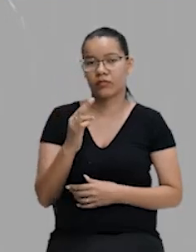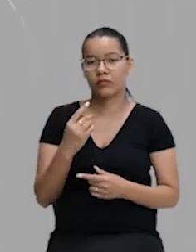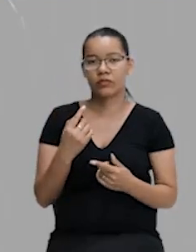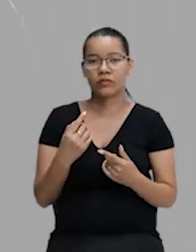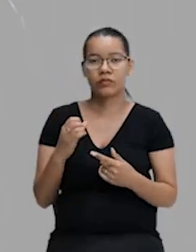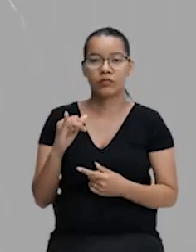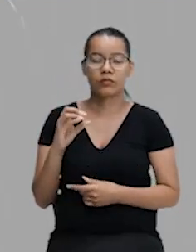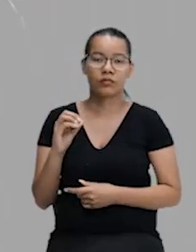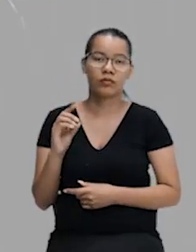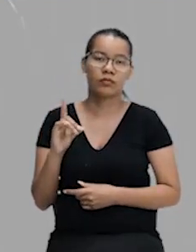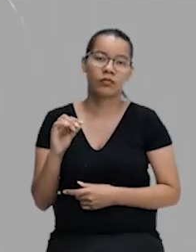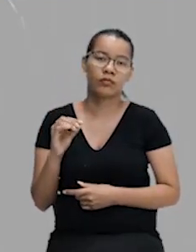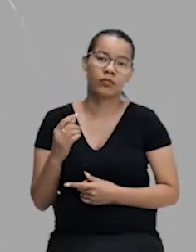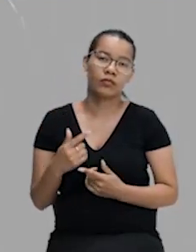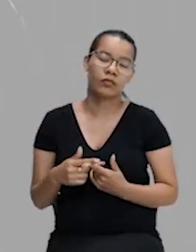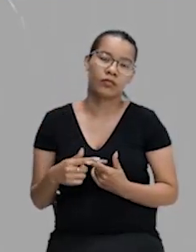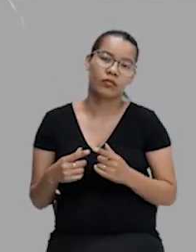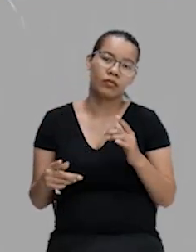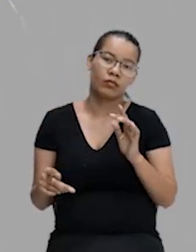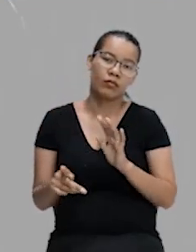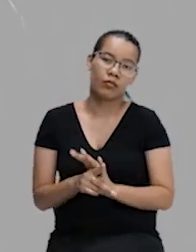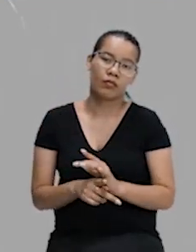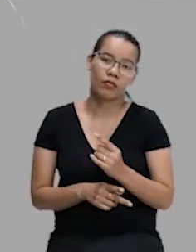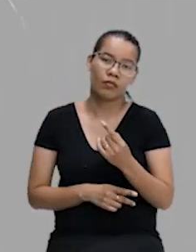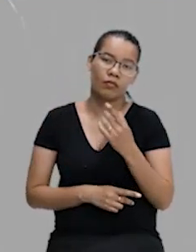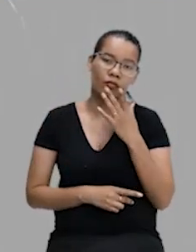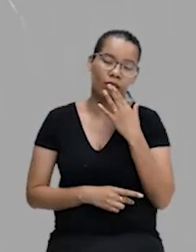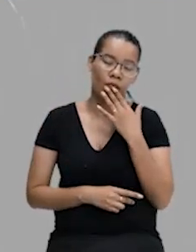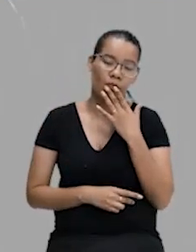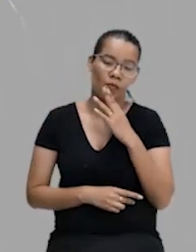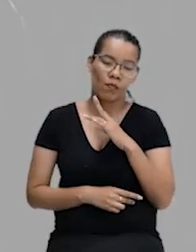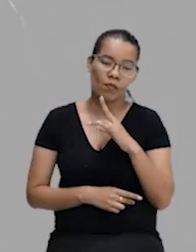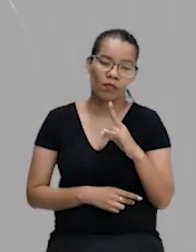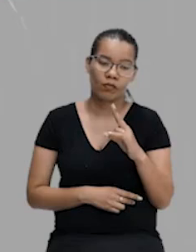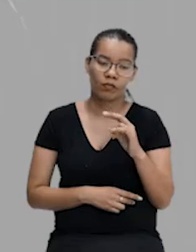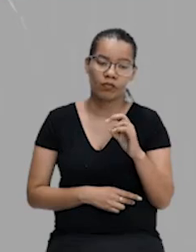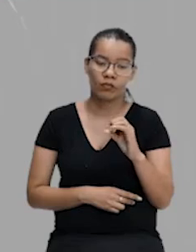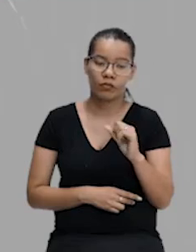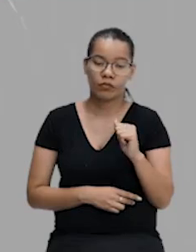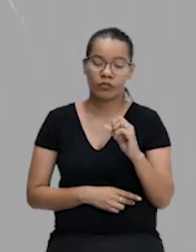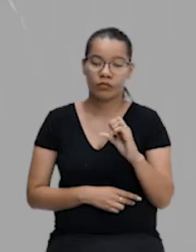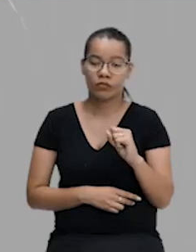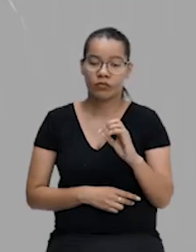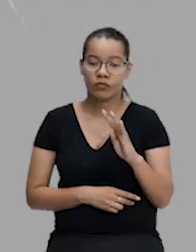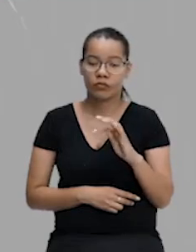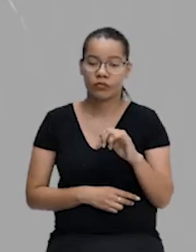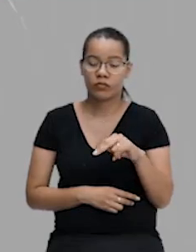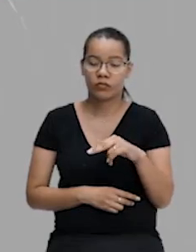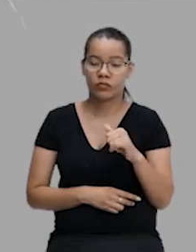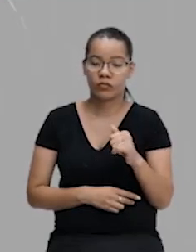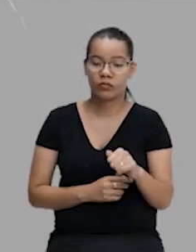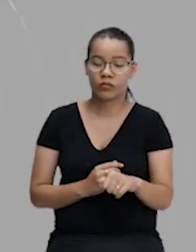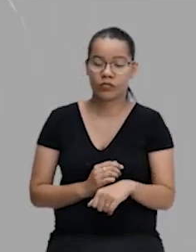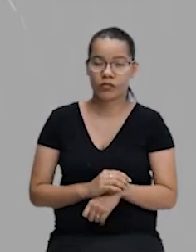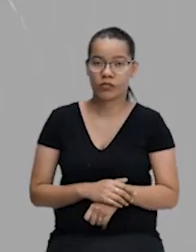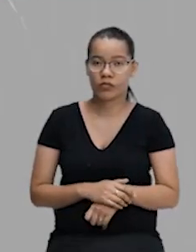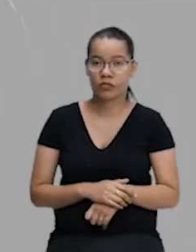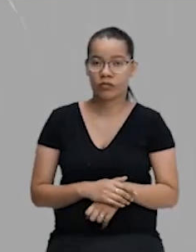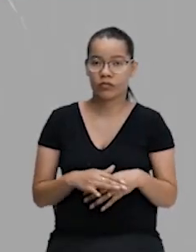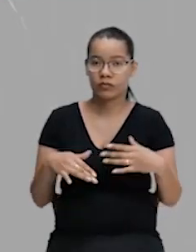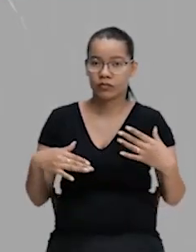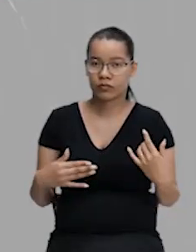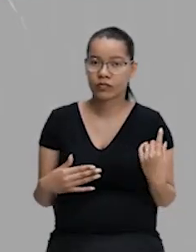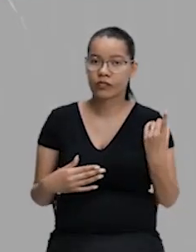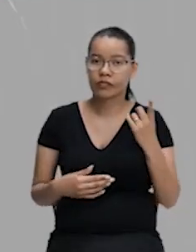iodo ele possui uma coloração castanha. Então, a solução de iodo é uma solução castanha.